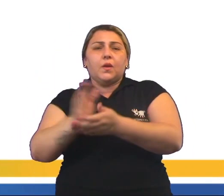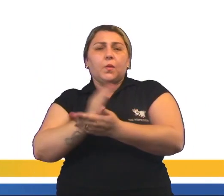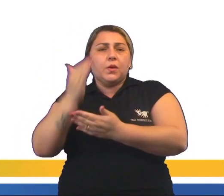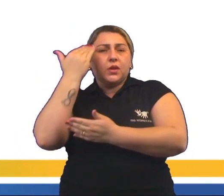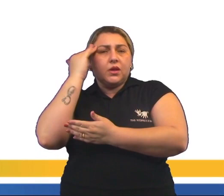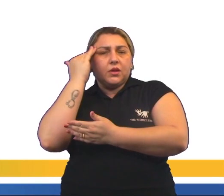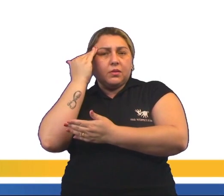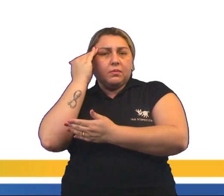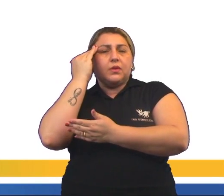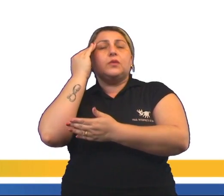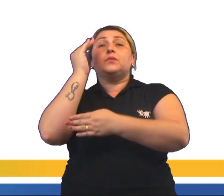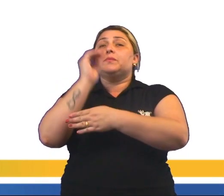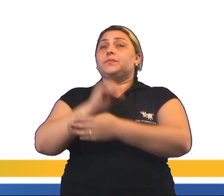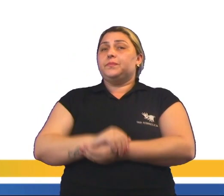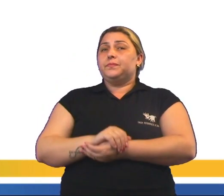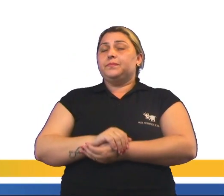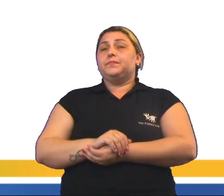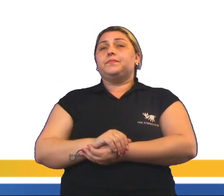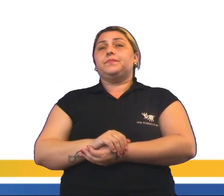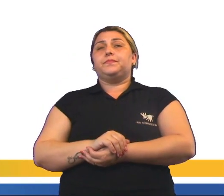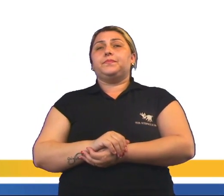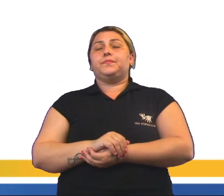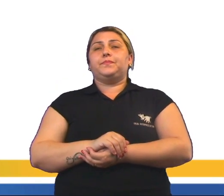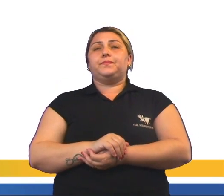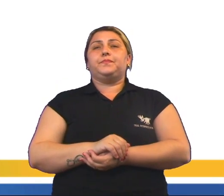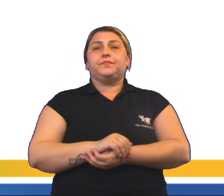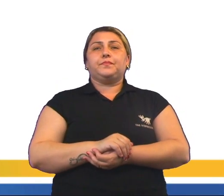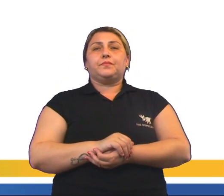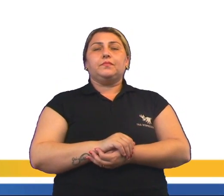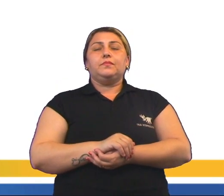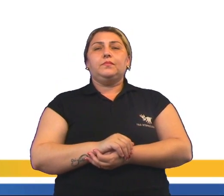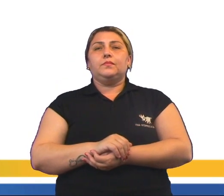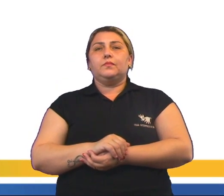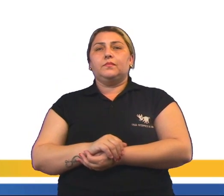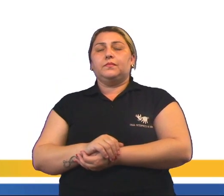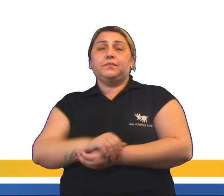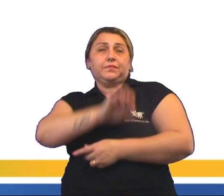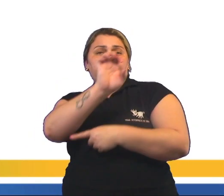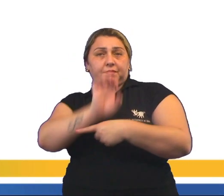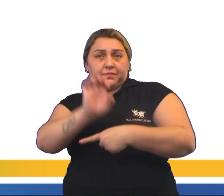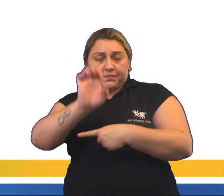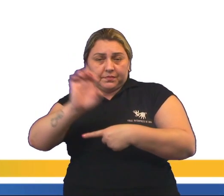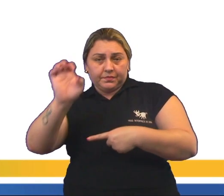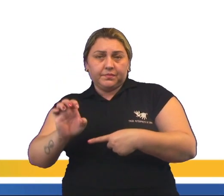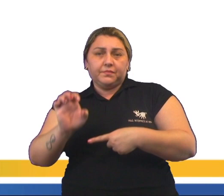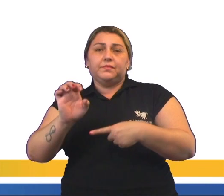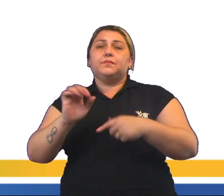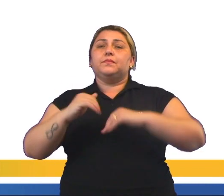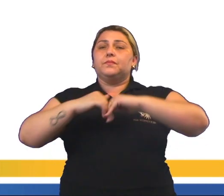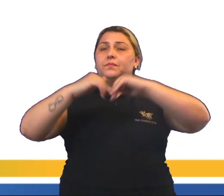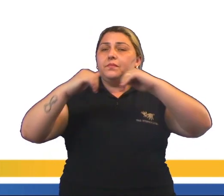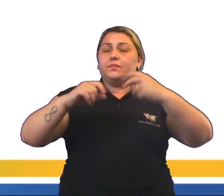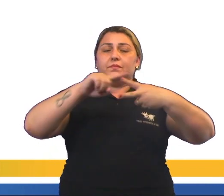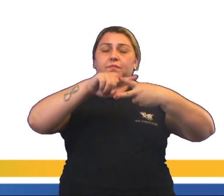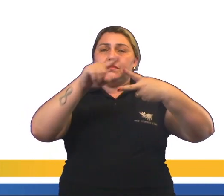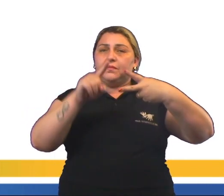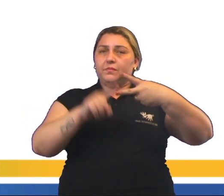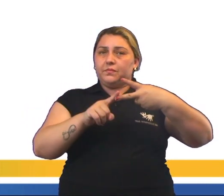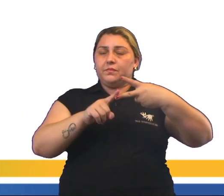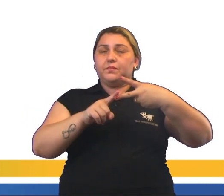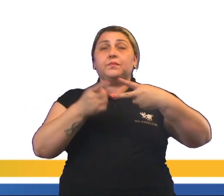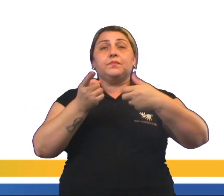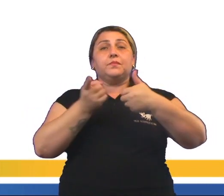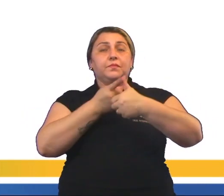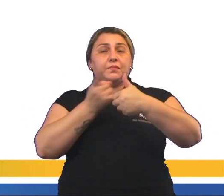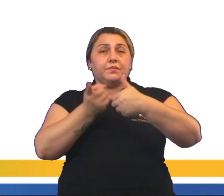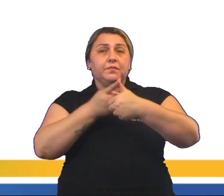sendo possível realizar algumas interpretações deles. A estatística é dividida em duas